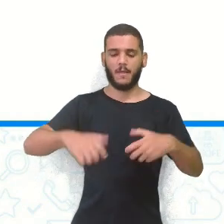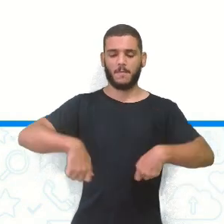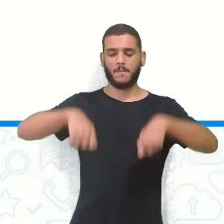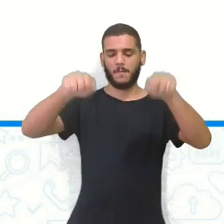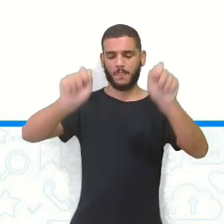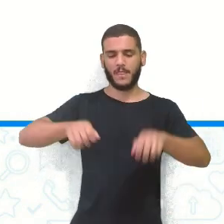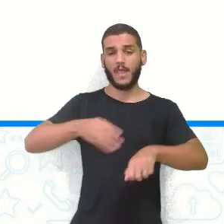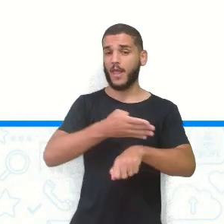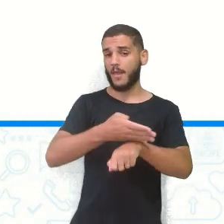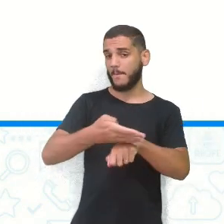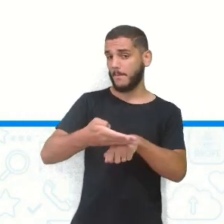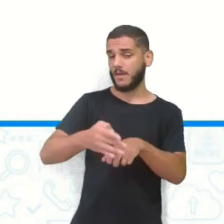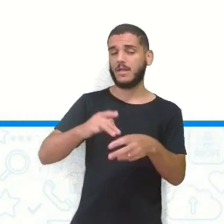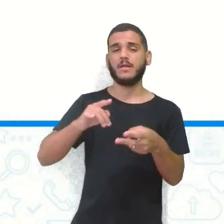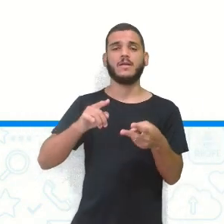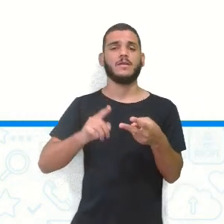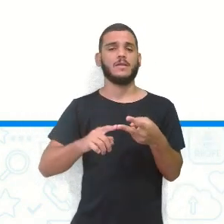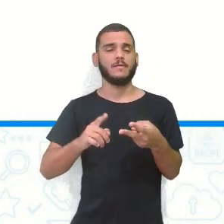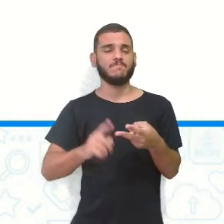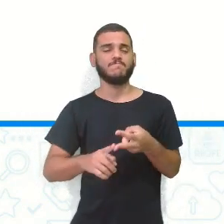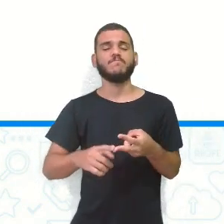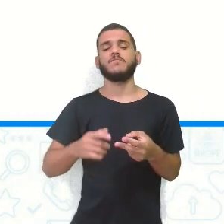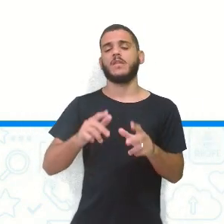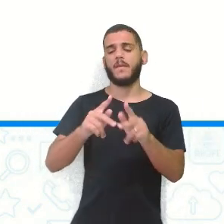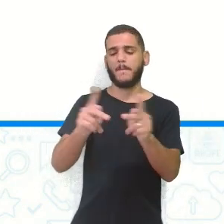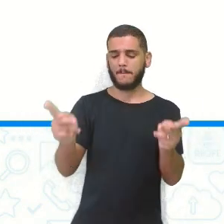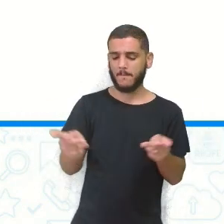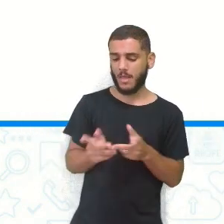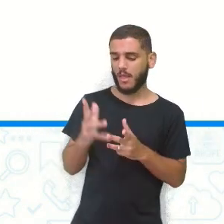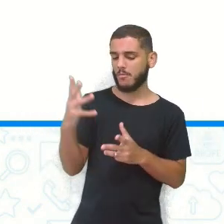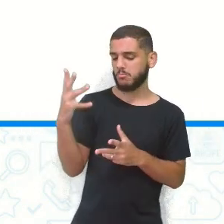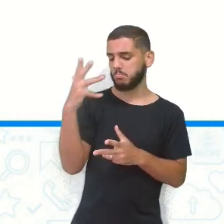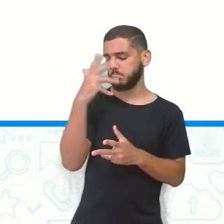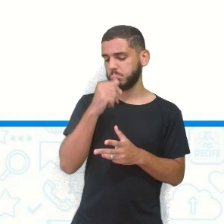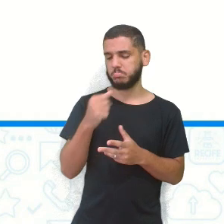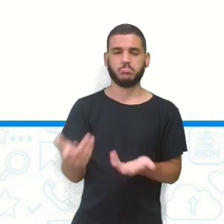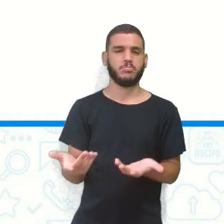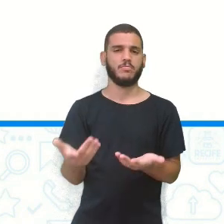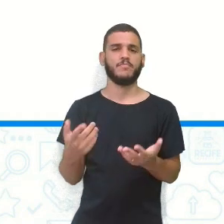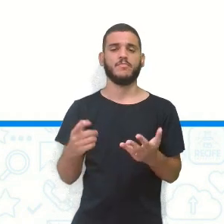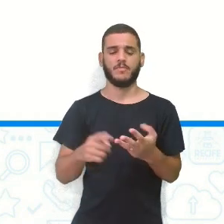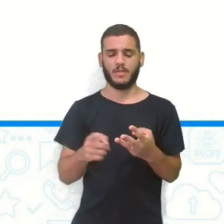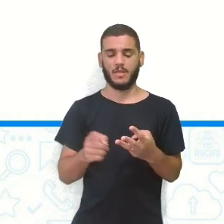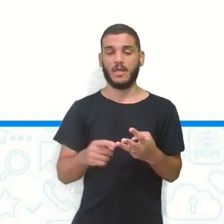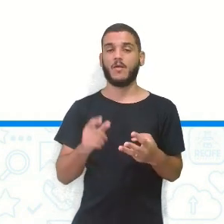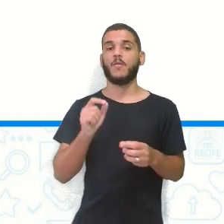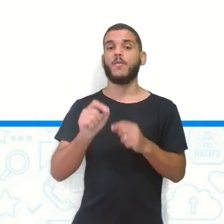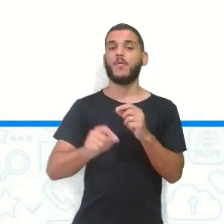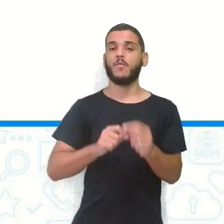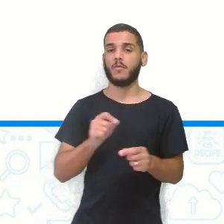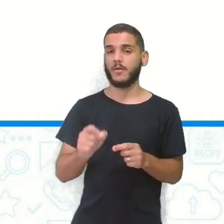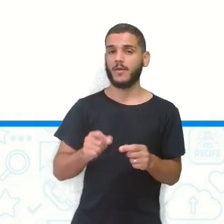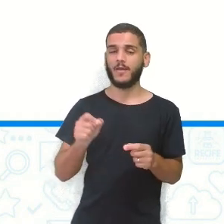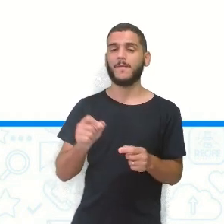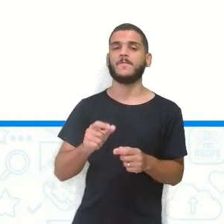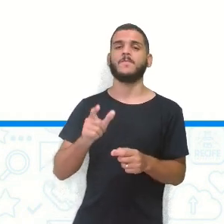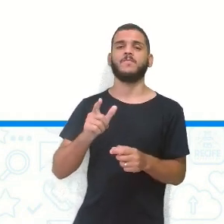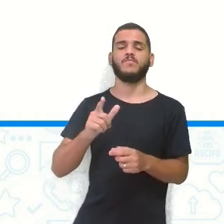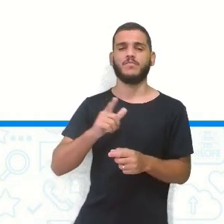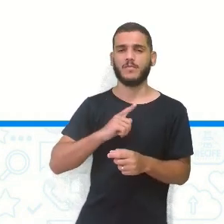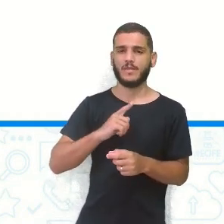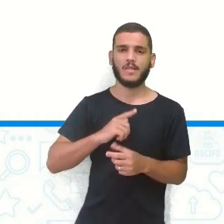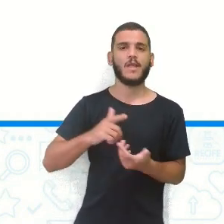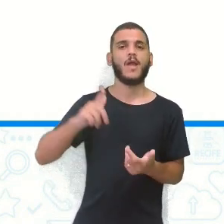a neve e louças brilhantes. Na mesa também havia um ganso recheado de